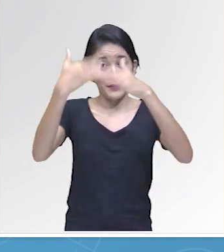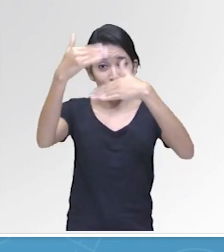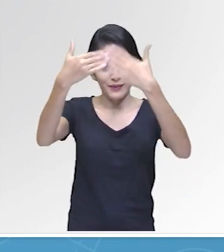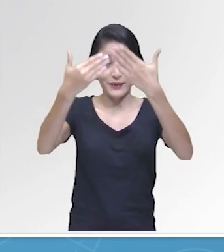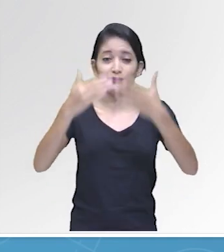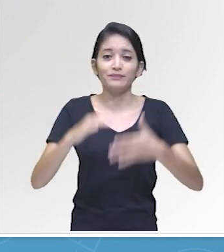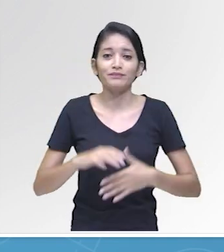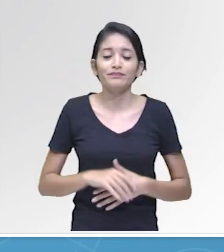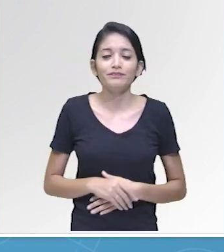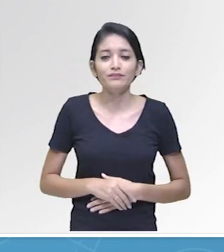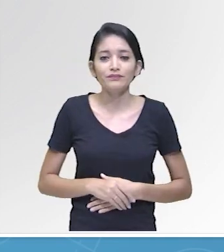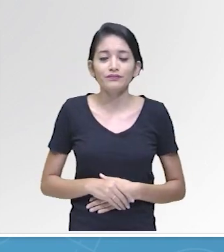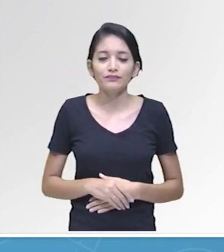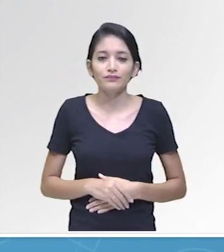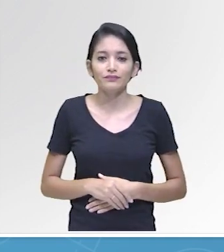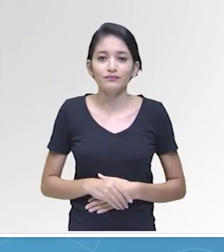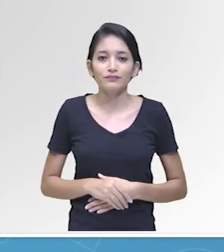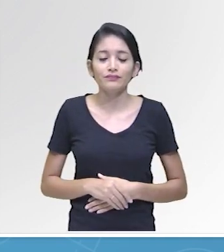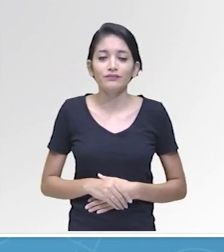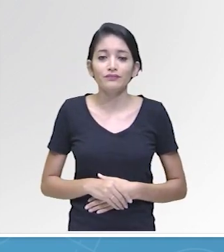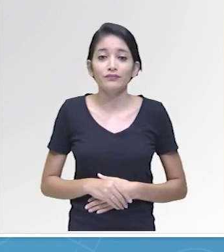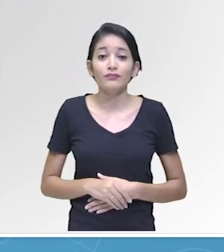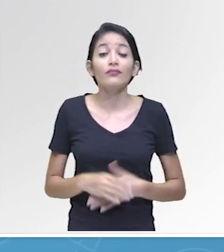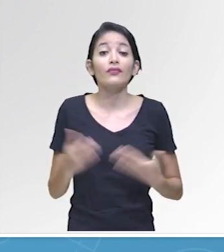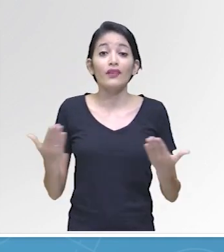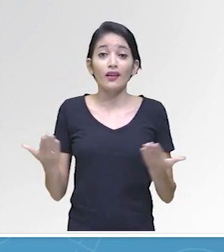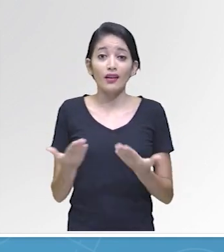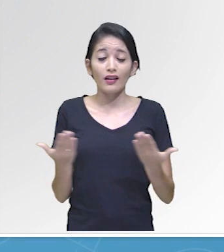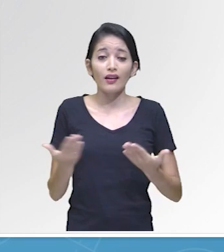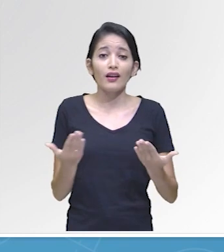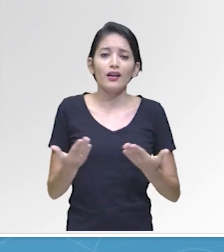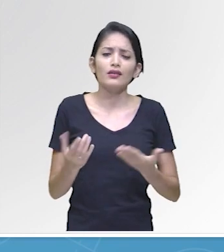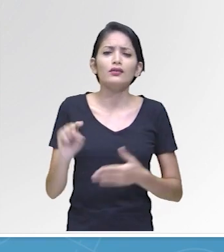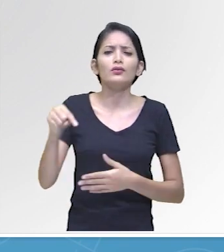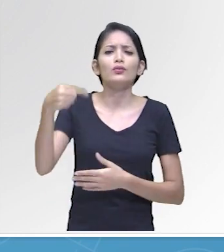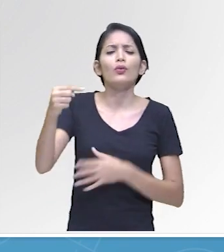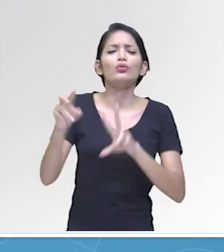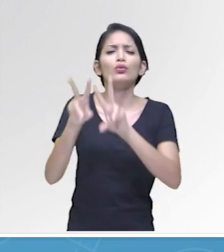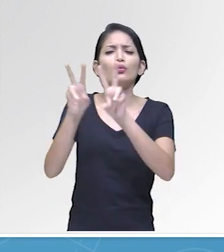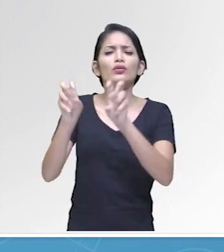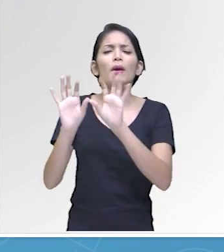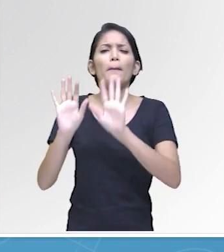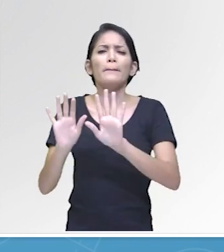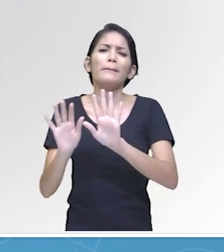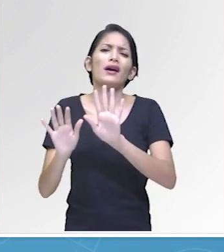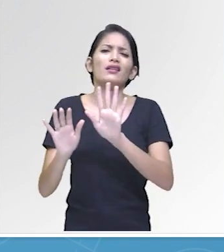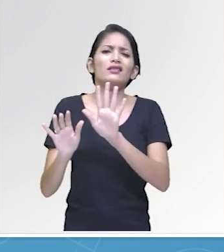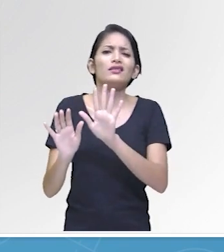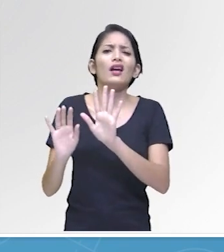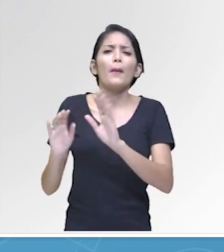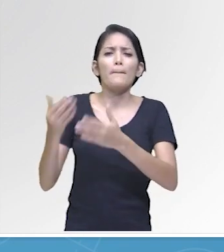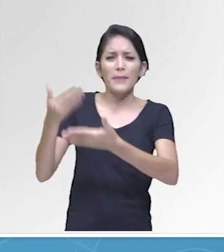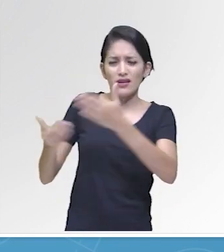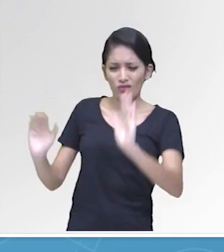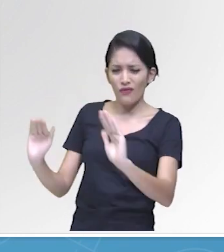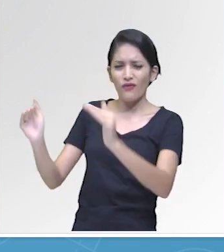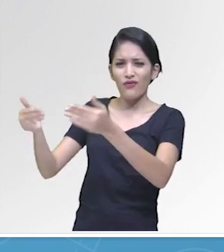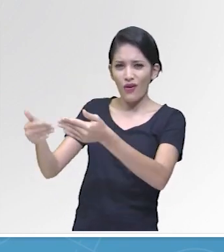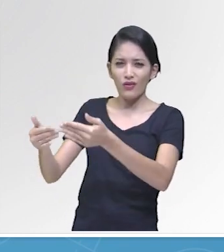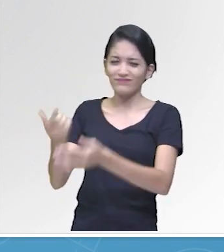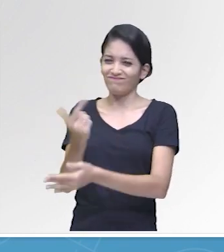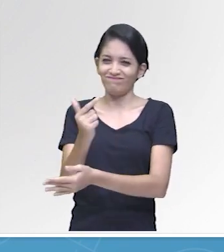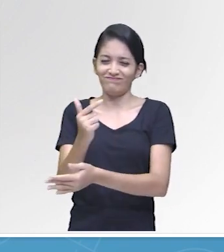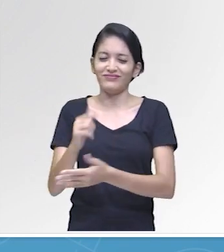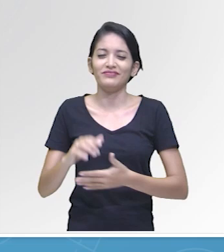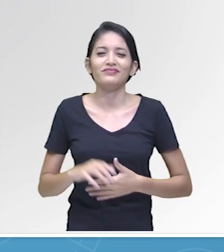celular. Agora, nós vamos falar de um outro assunto, mas não saindo do nosso assunto